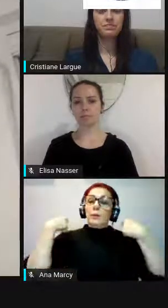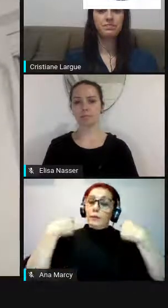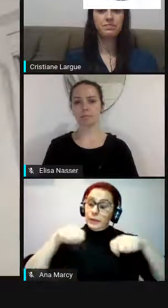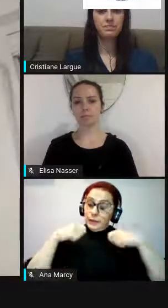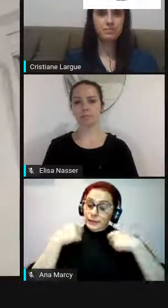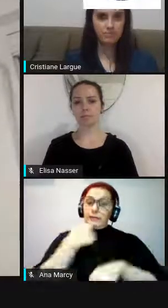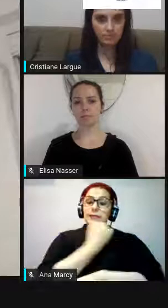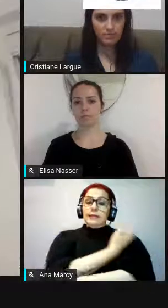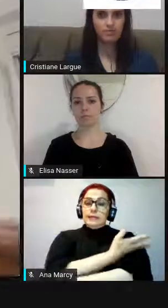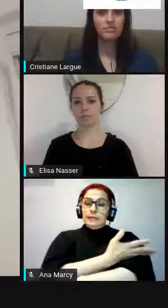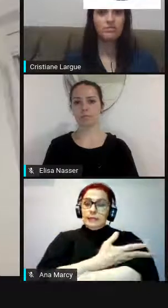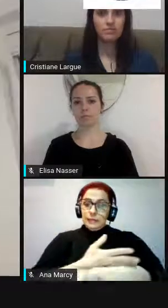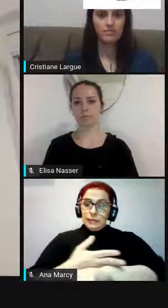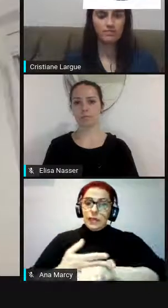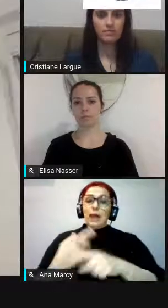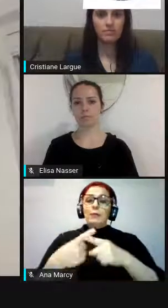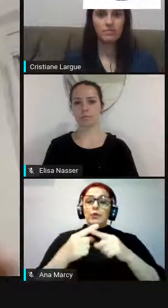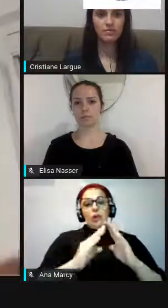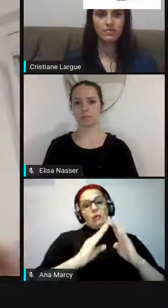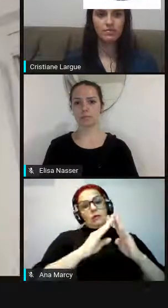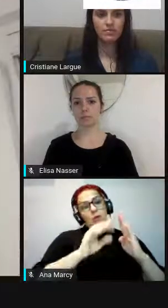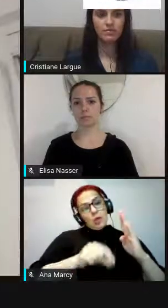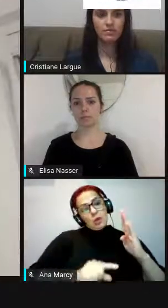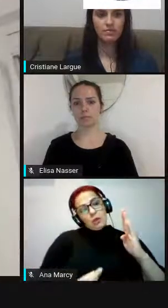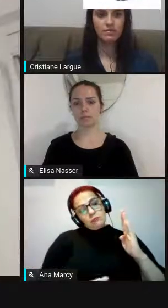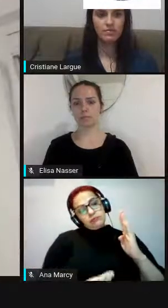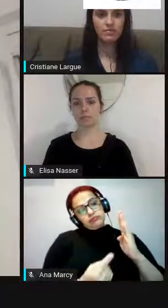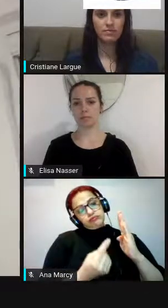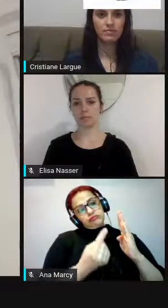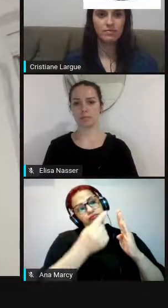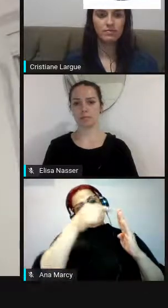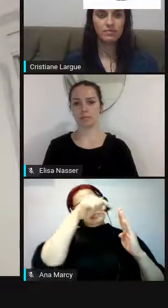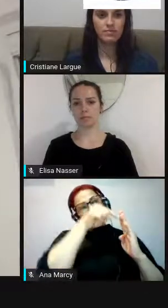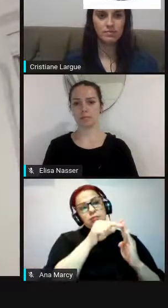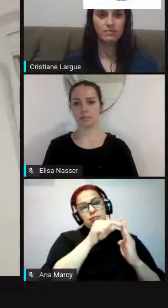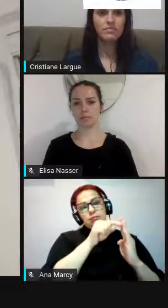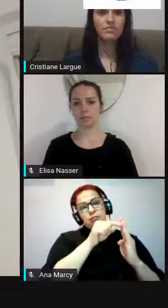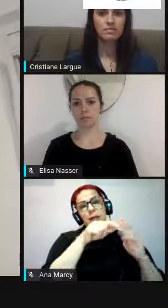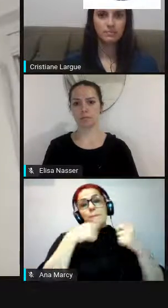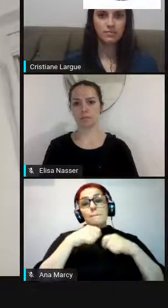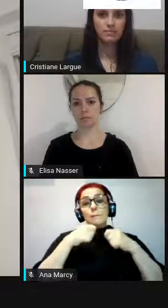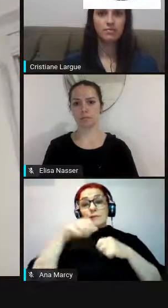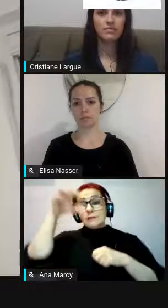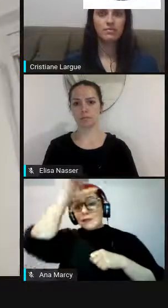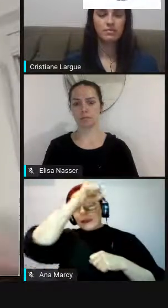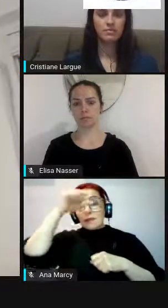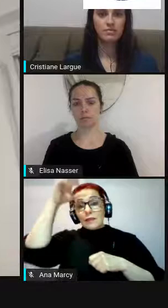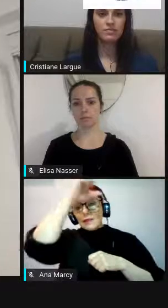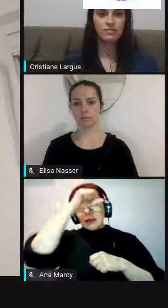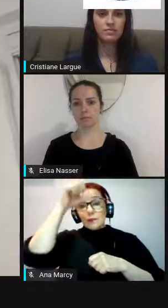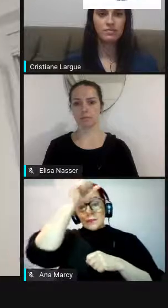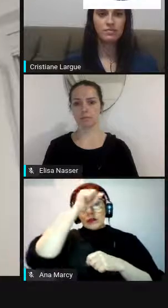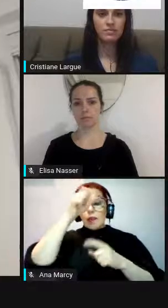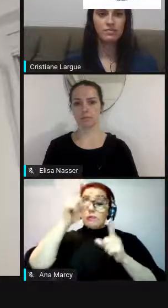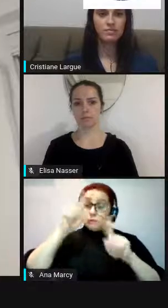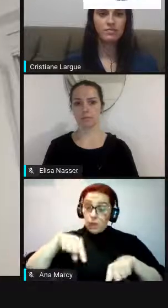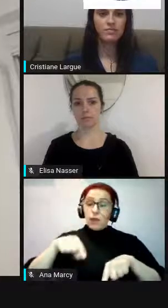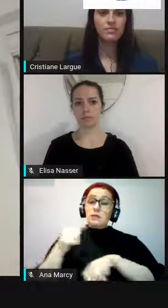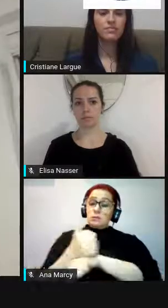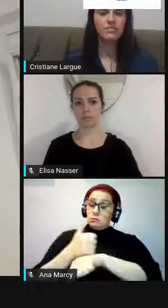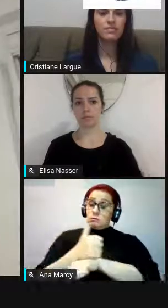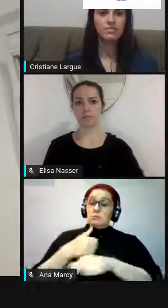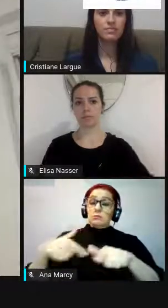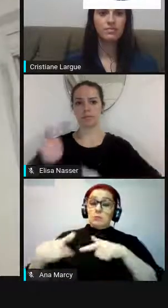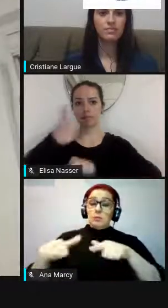treinamento para trabalho em altura né Tem uma série de de Treinamento que tu precisa buscar para aprender mas enfim não seja que a gente pode fazer